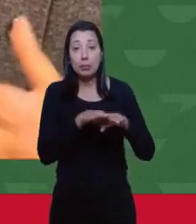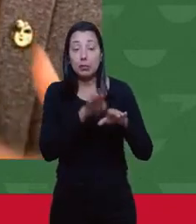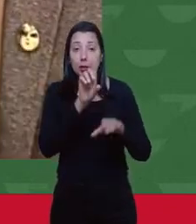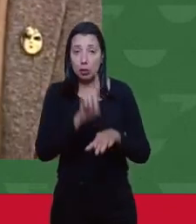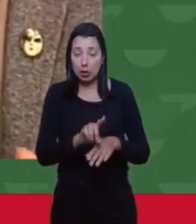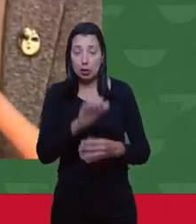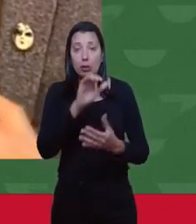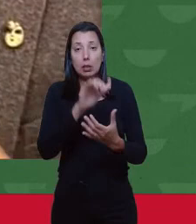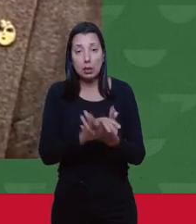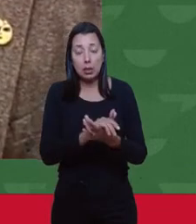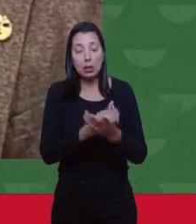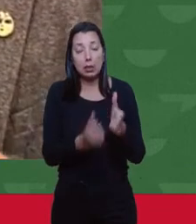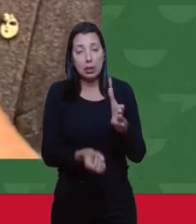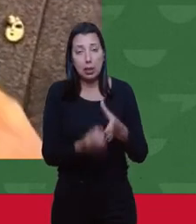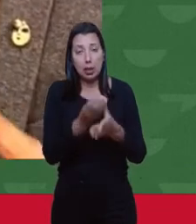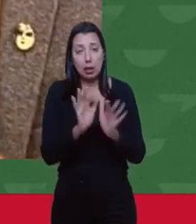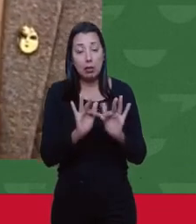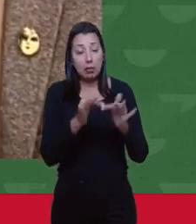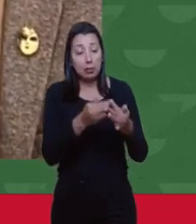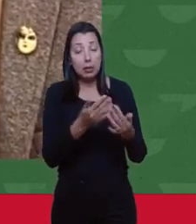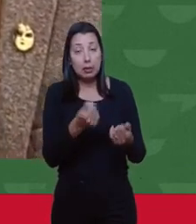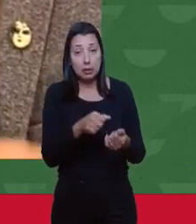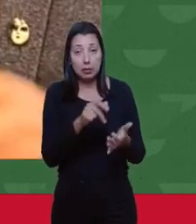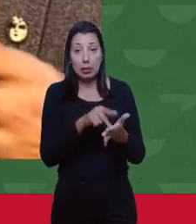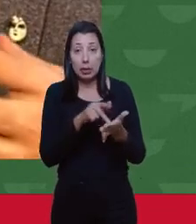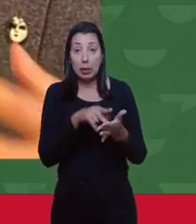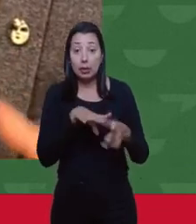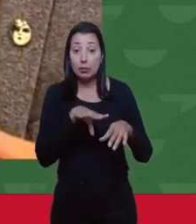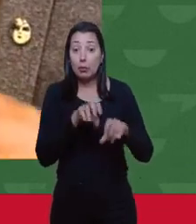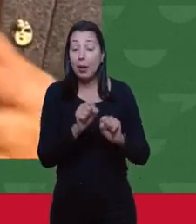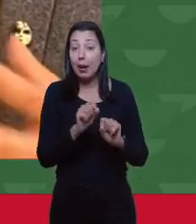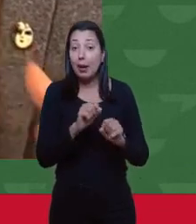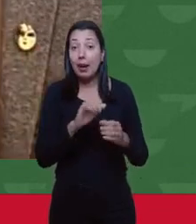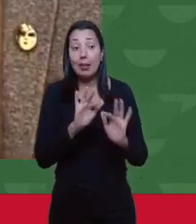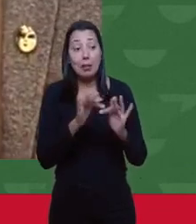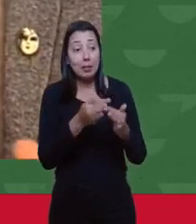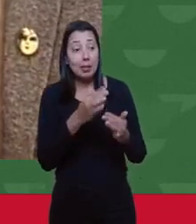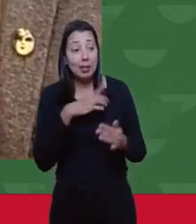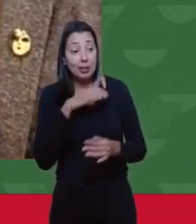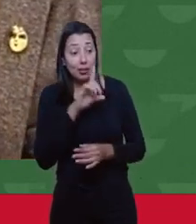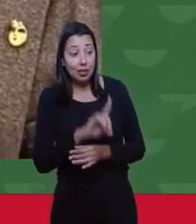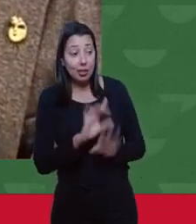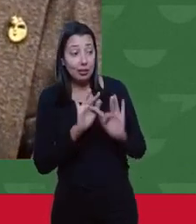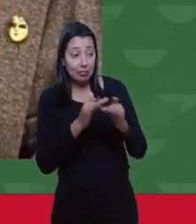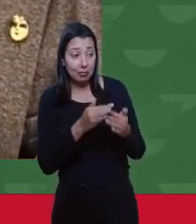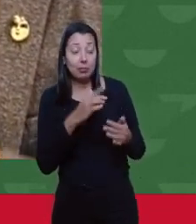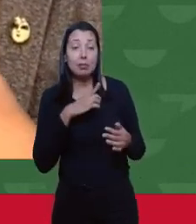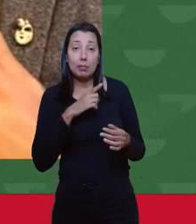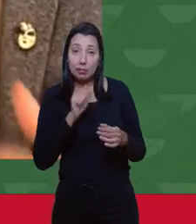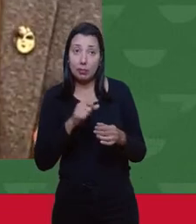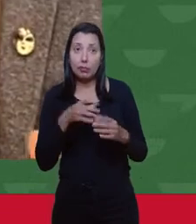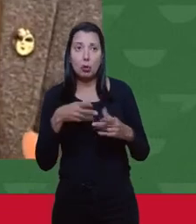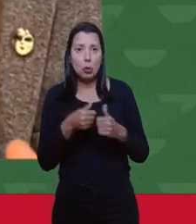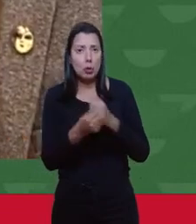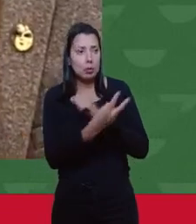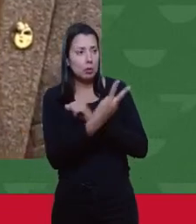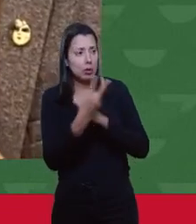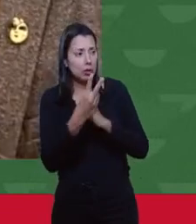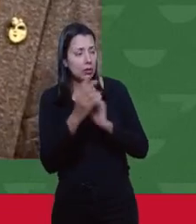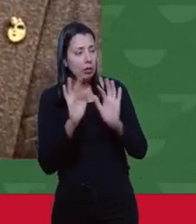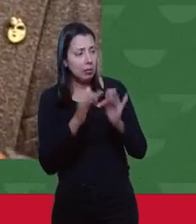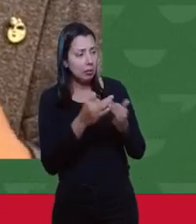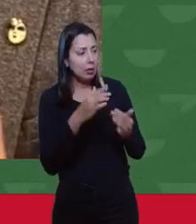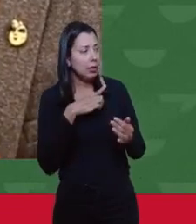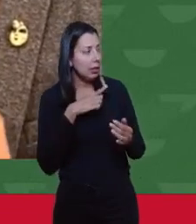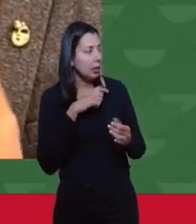a se casar, formar uma família e, portanto, ao formar uma família, ter todos os direitos que uma família tem, né? Todas as proteções que uma família